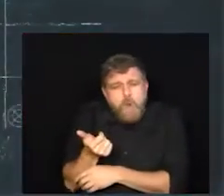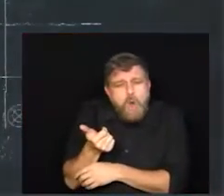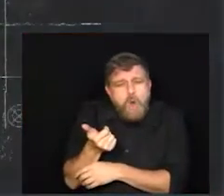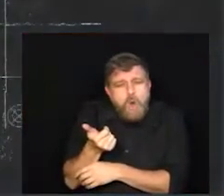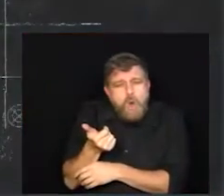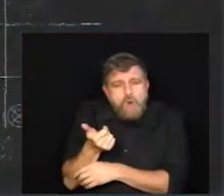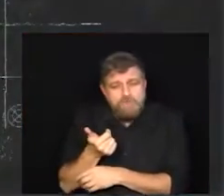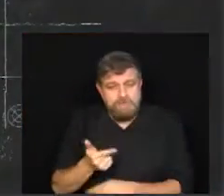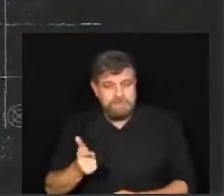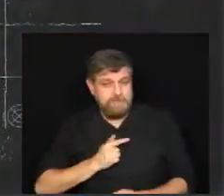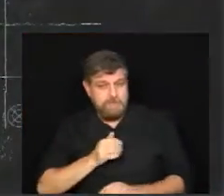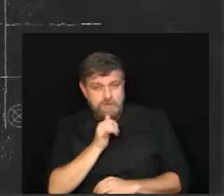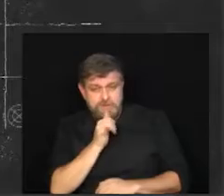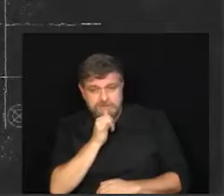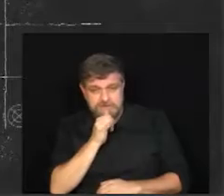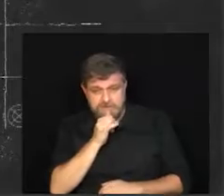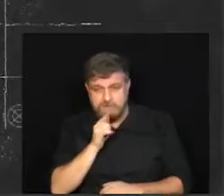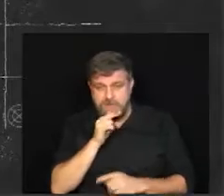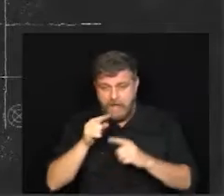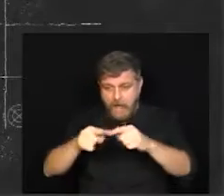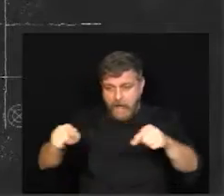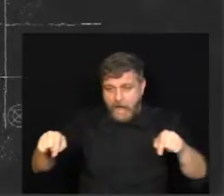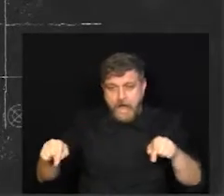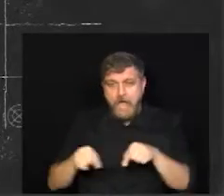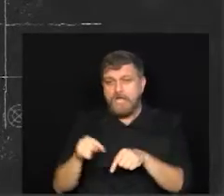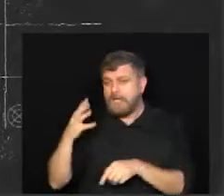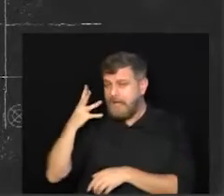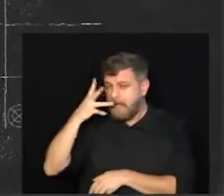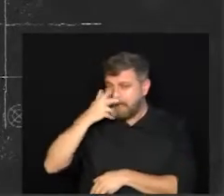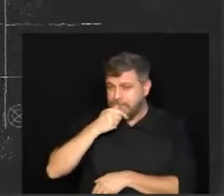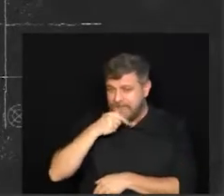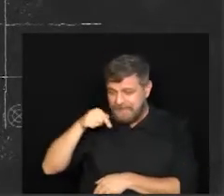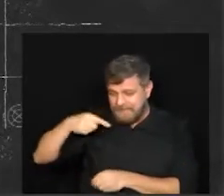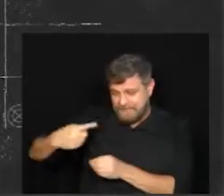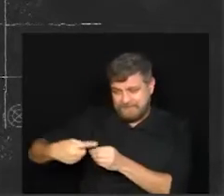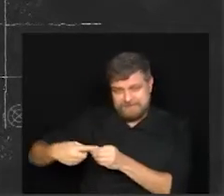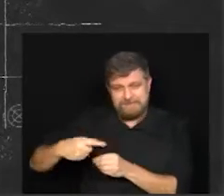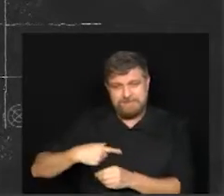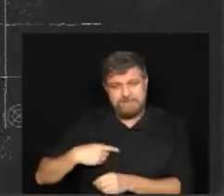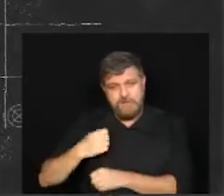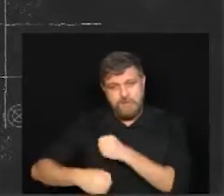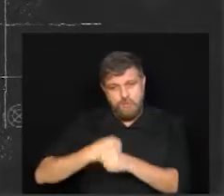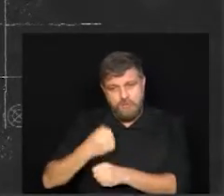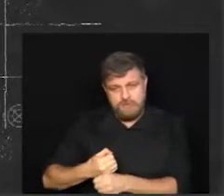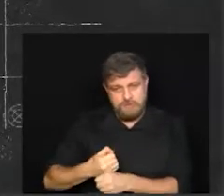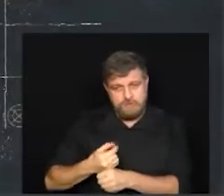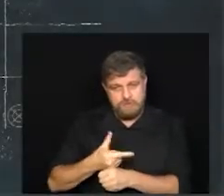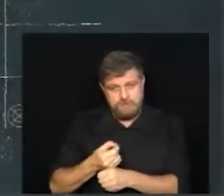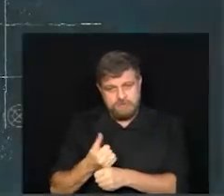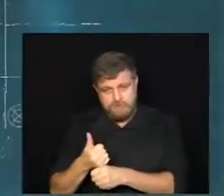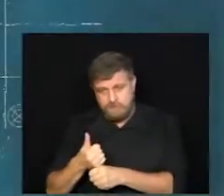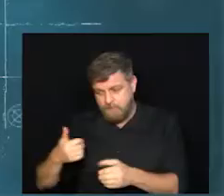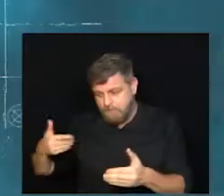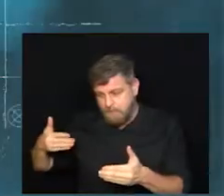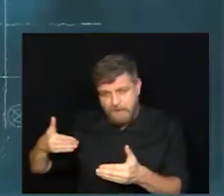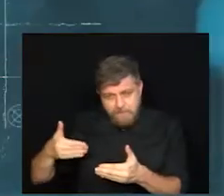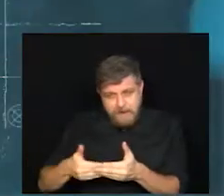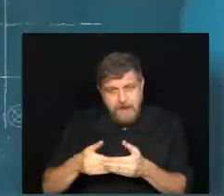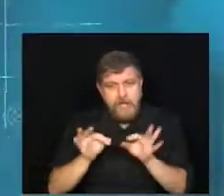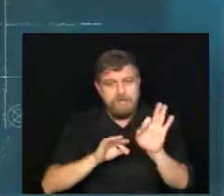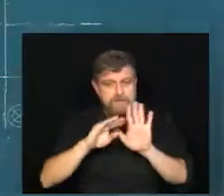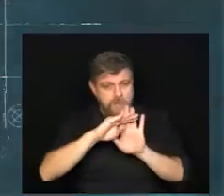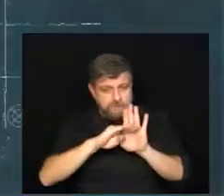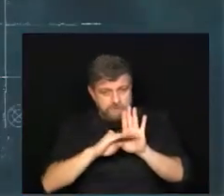né? Vou dar um exemplo aqui da Ilhabela. Hoje na Ilhabela, desde 2001, tem um projeto que foi através